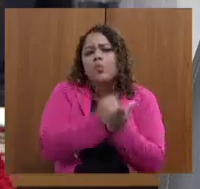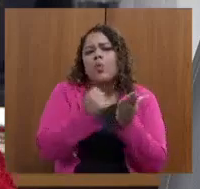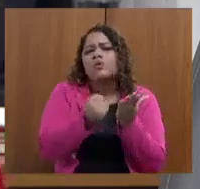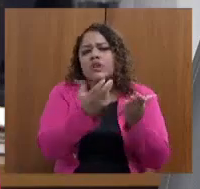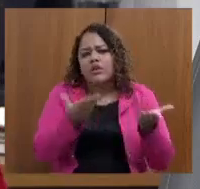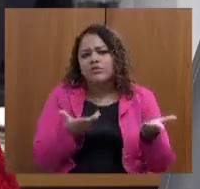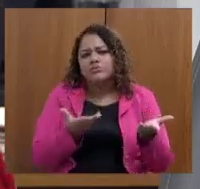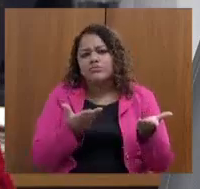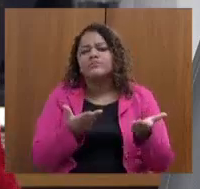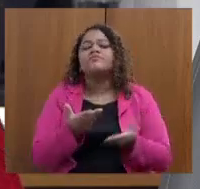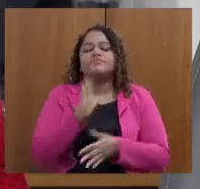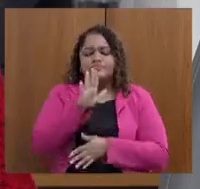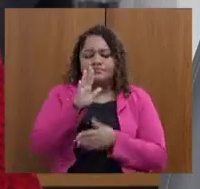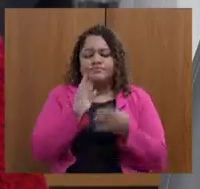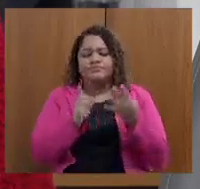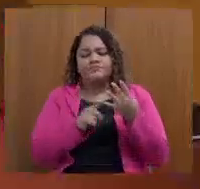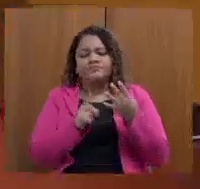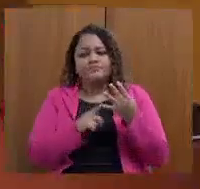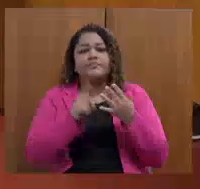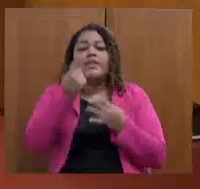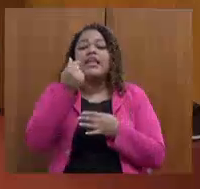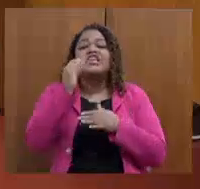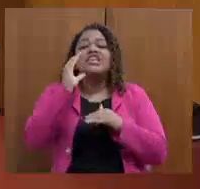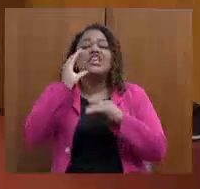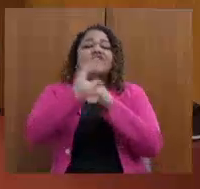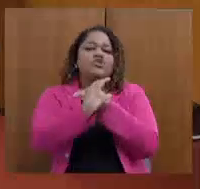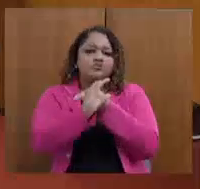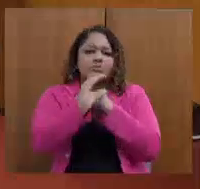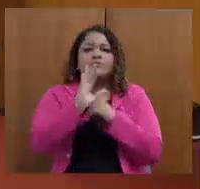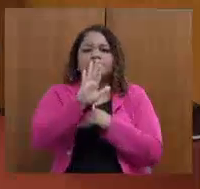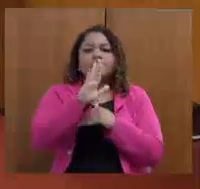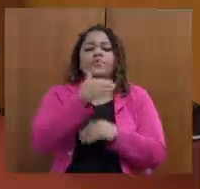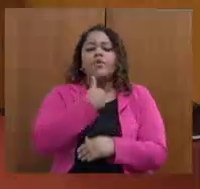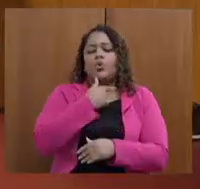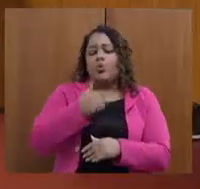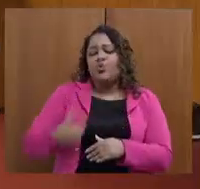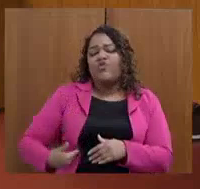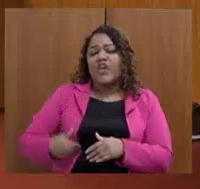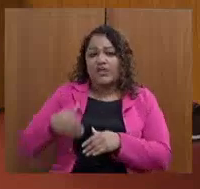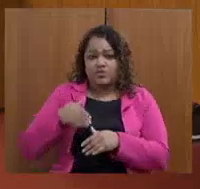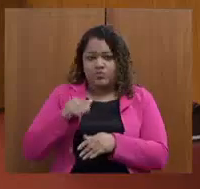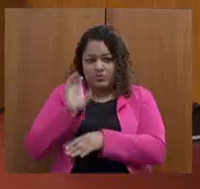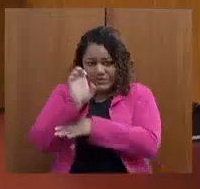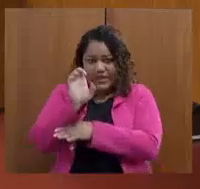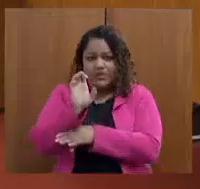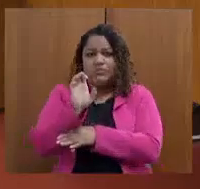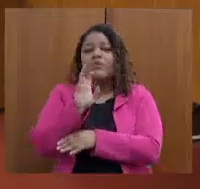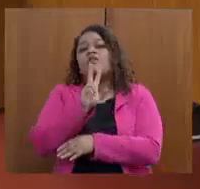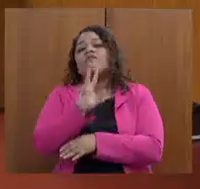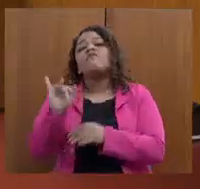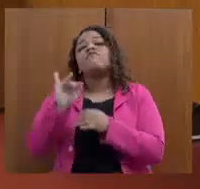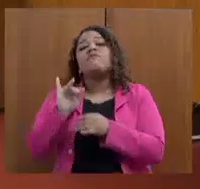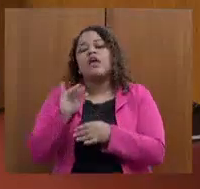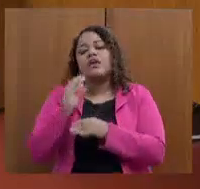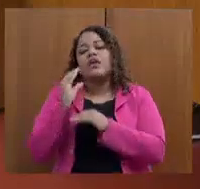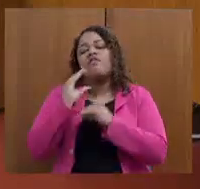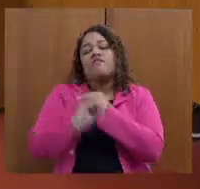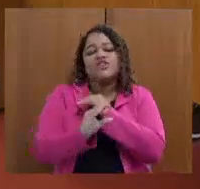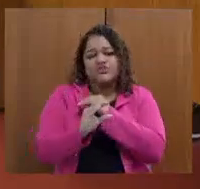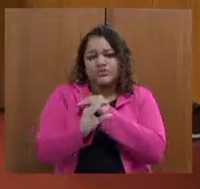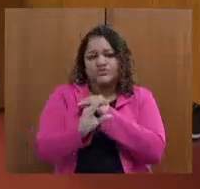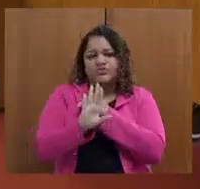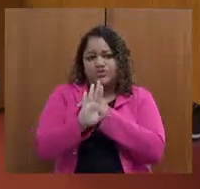Alguns investimentos Qual é o investimento que o governo do estado fará para que a grande entrada